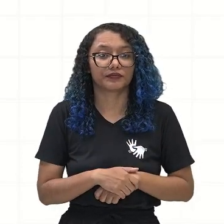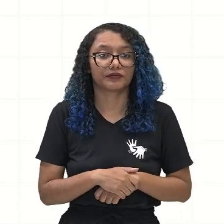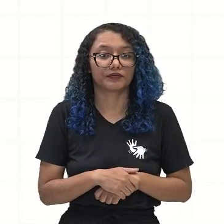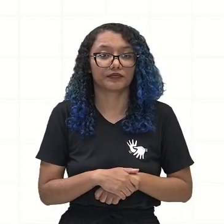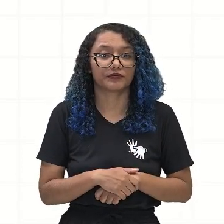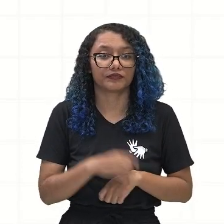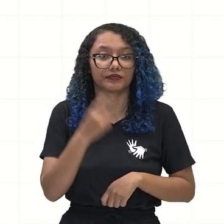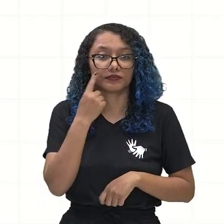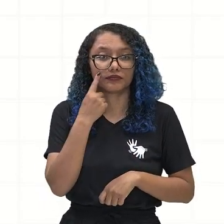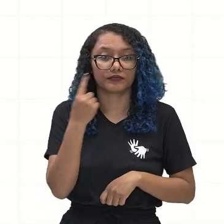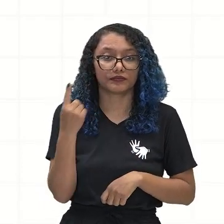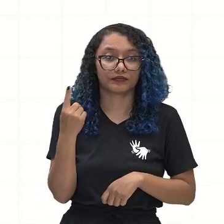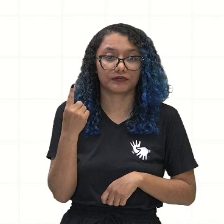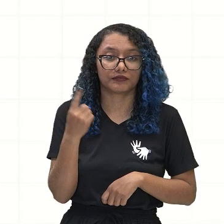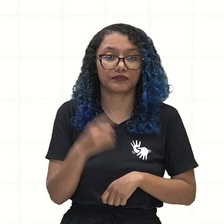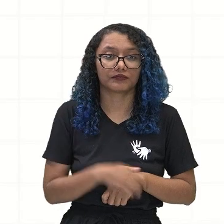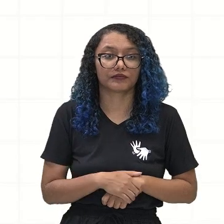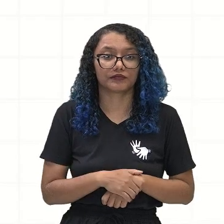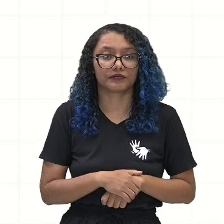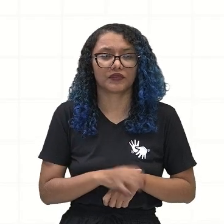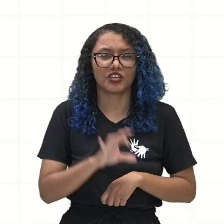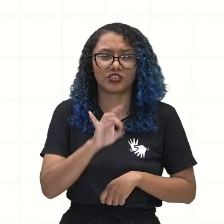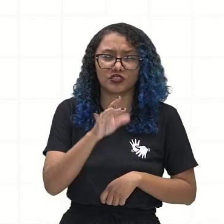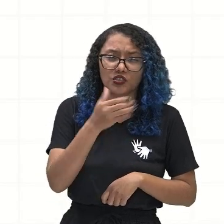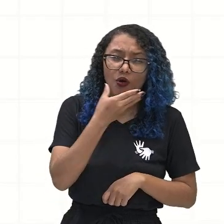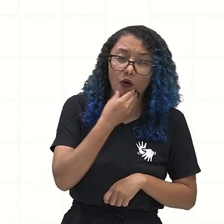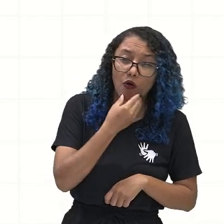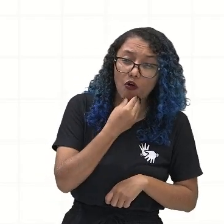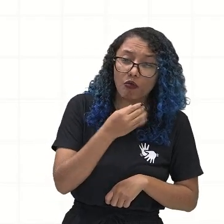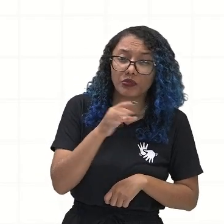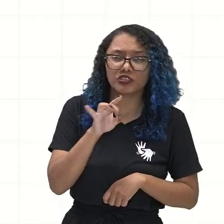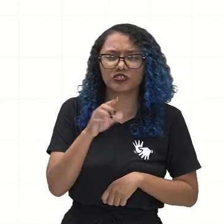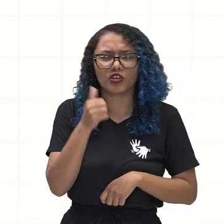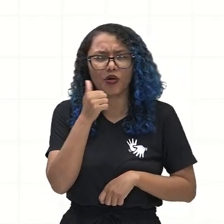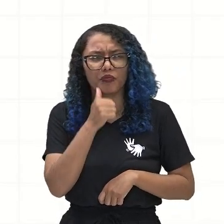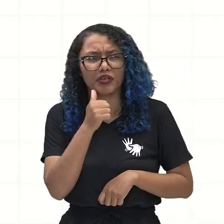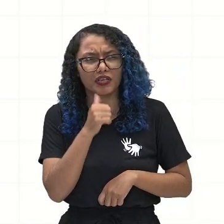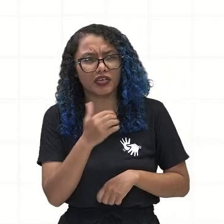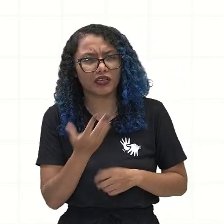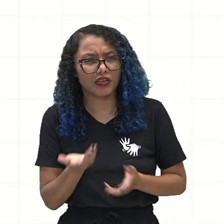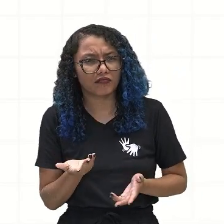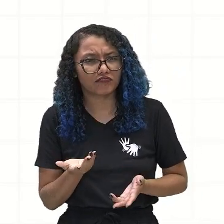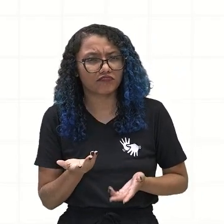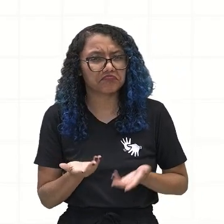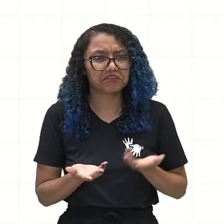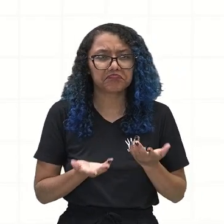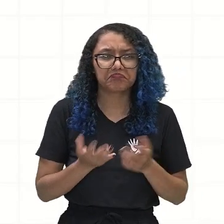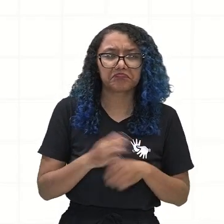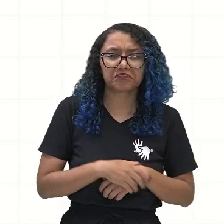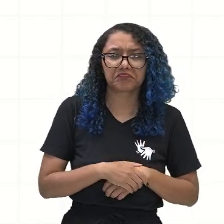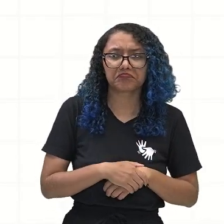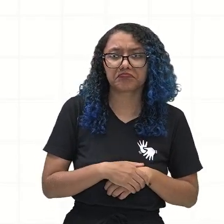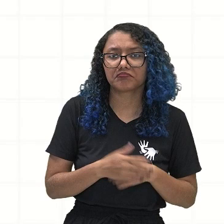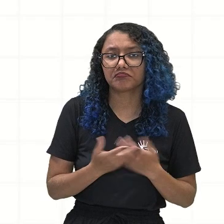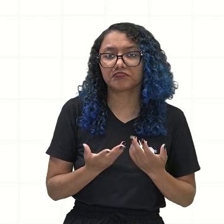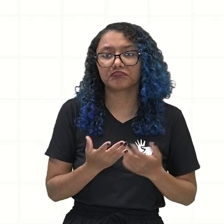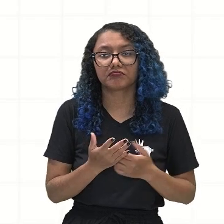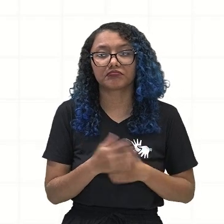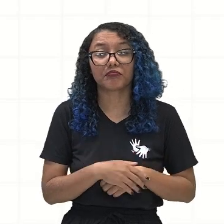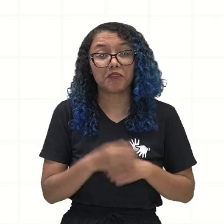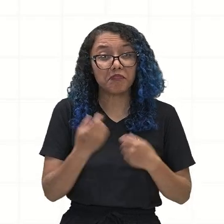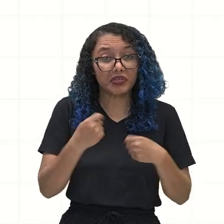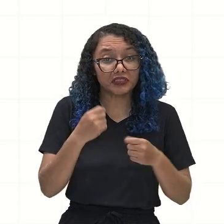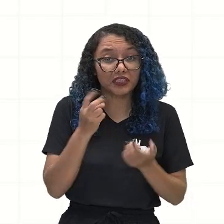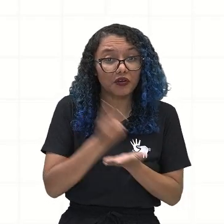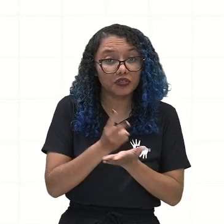me diz se era só de menino, se era só de meninas. Então, eu continuo a ler para saber se existe um mix